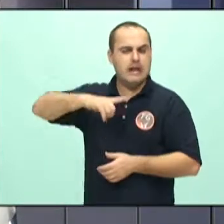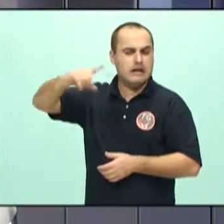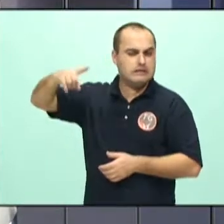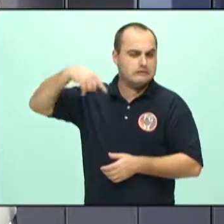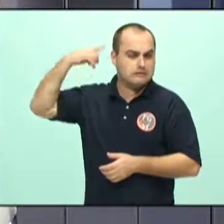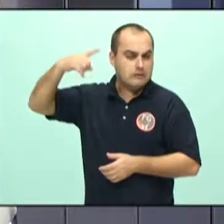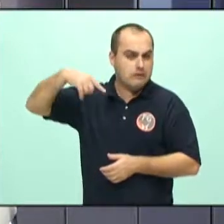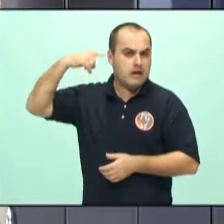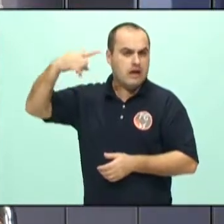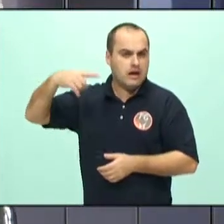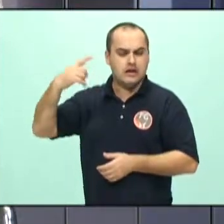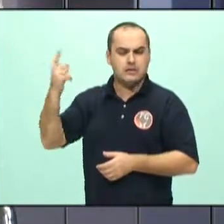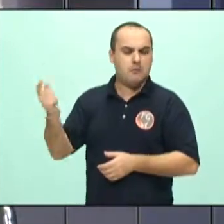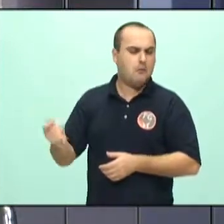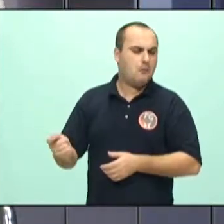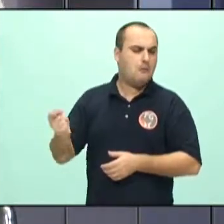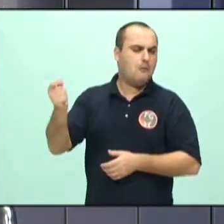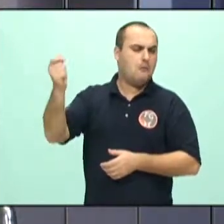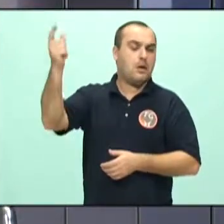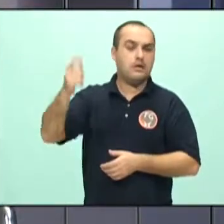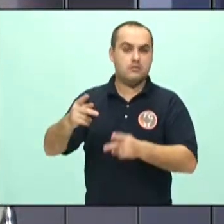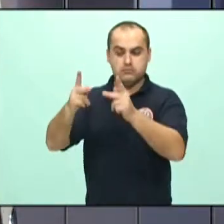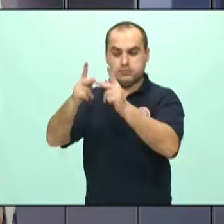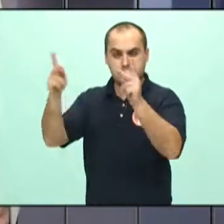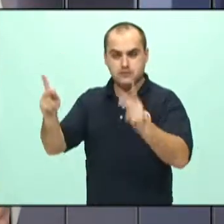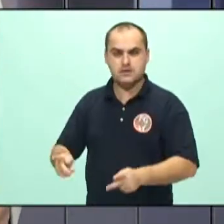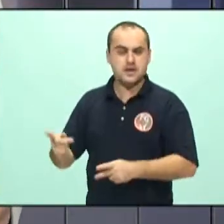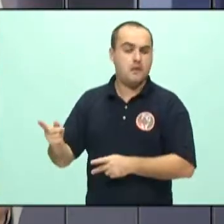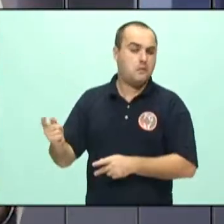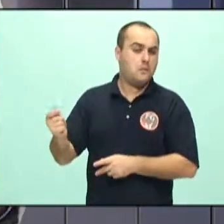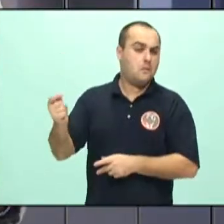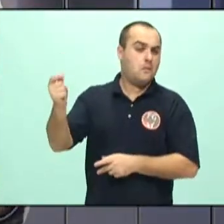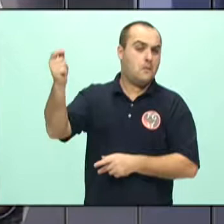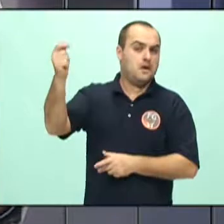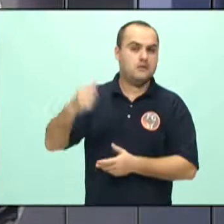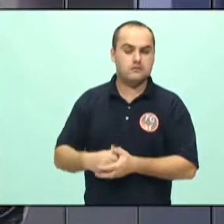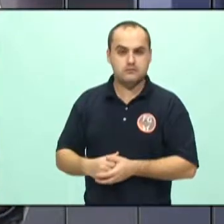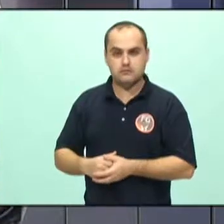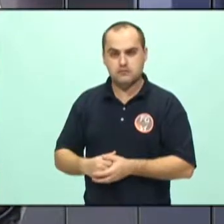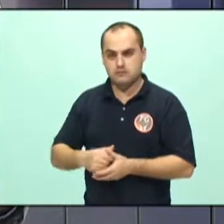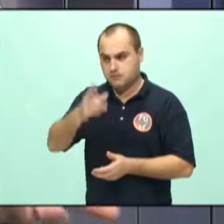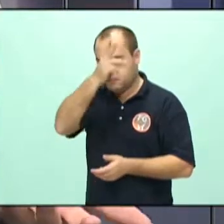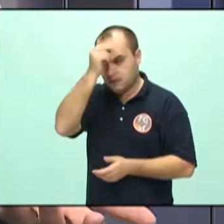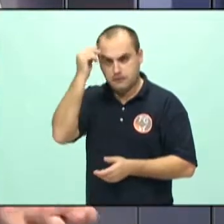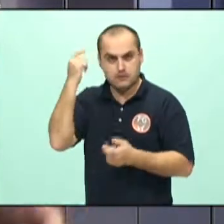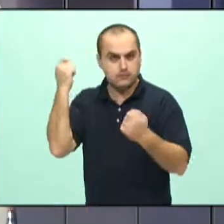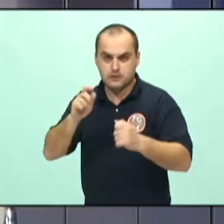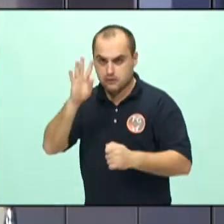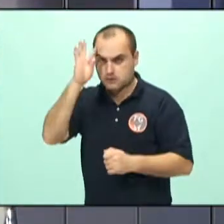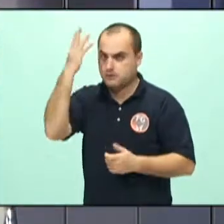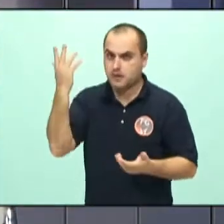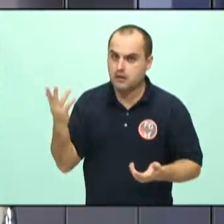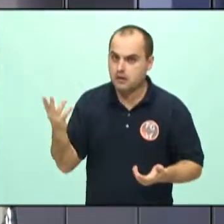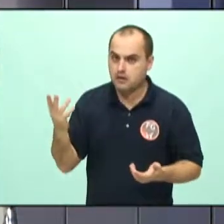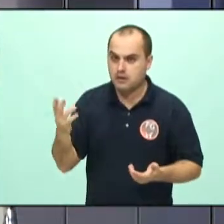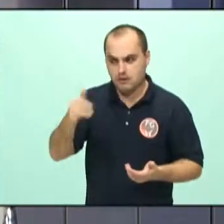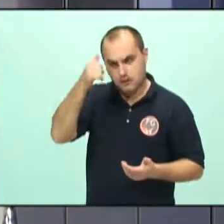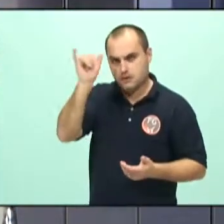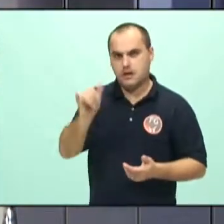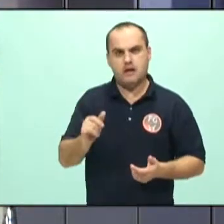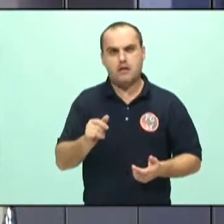foram nomeados por ele, existe uma procuradoria que custa caro para o município, e o prefeito tem que liderar, tem que resolver e não dar desculpas. Ele foi